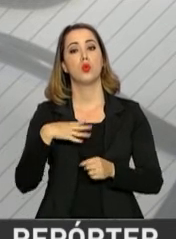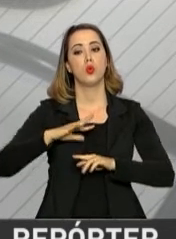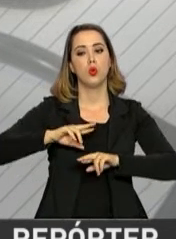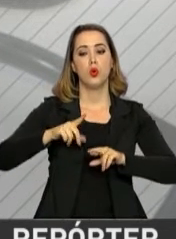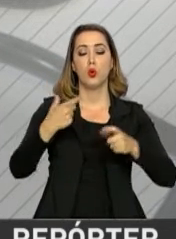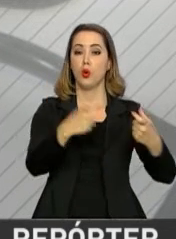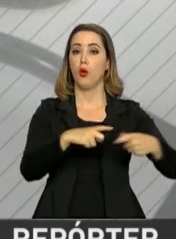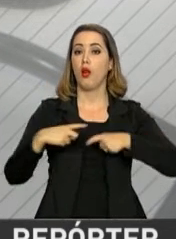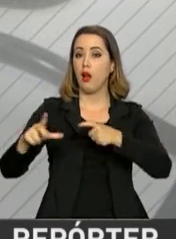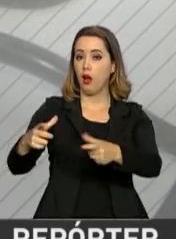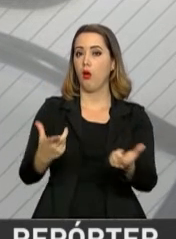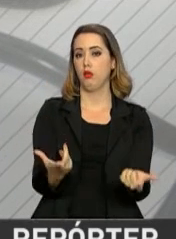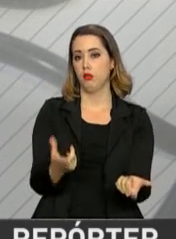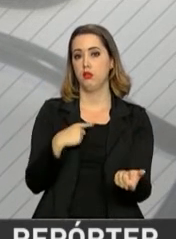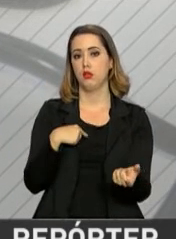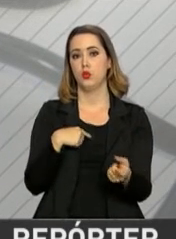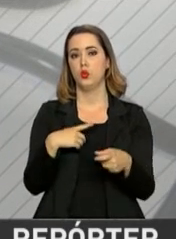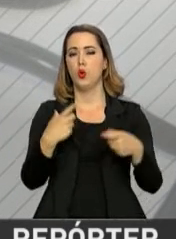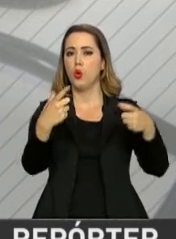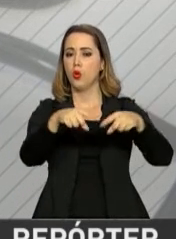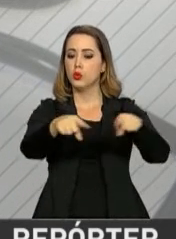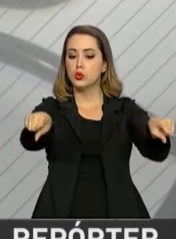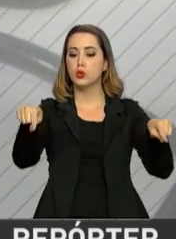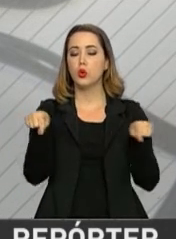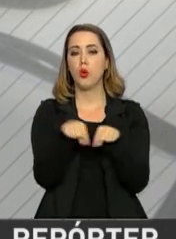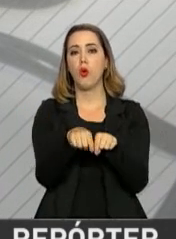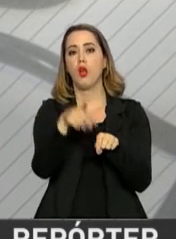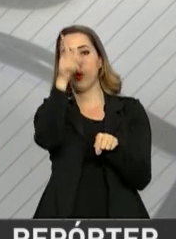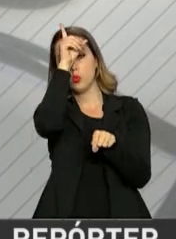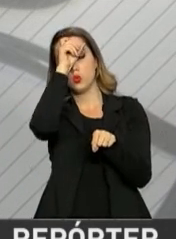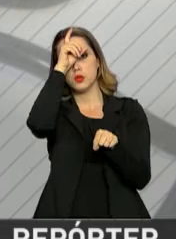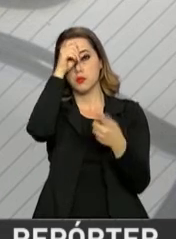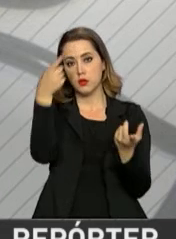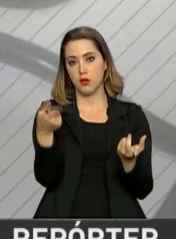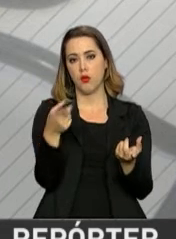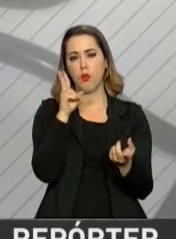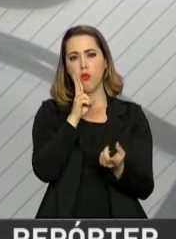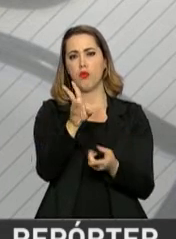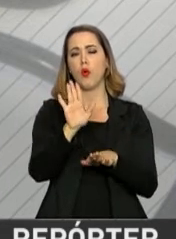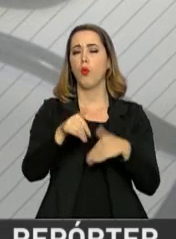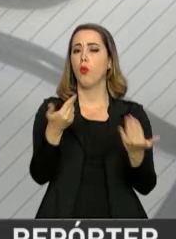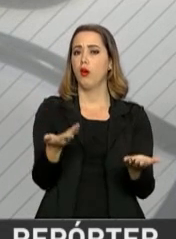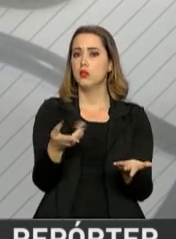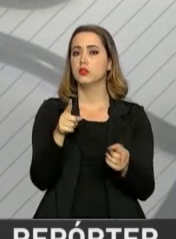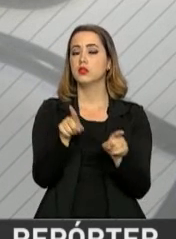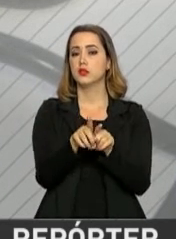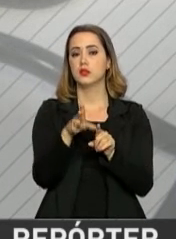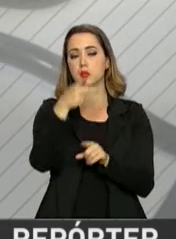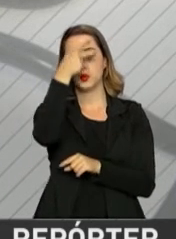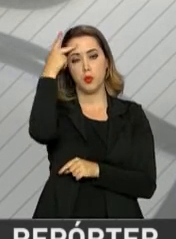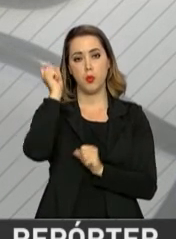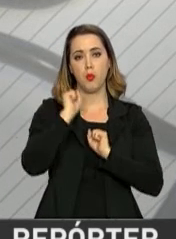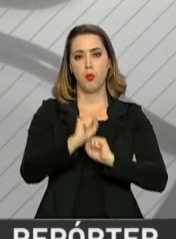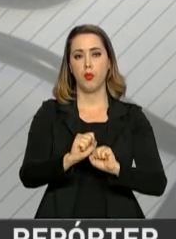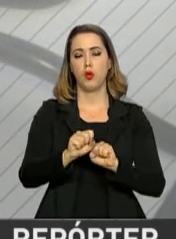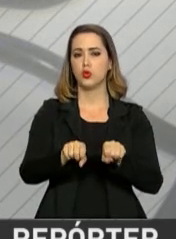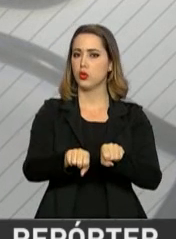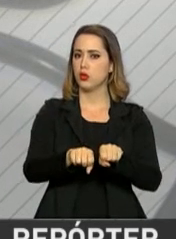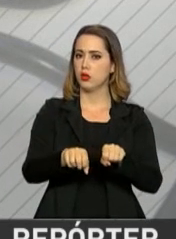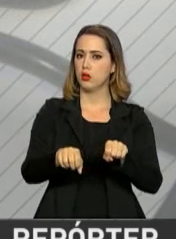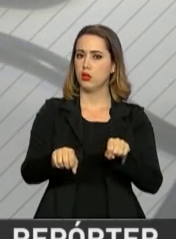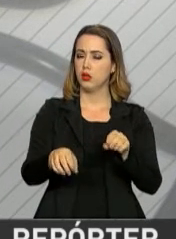geográfica tipo de acomodação em casos de internações os consumidores ainda podem quebrar o contrato